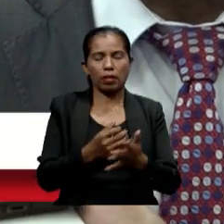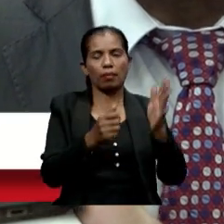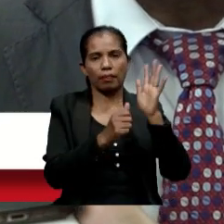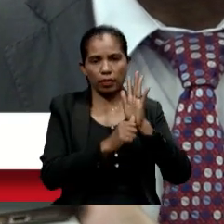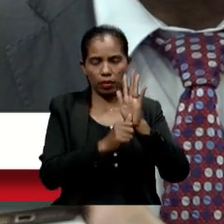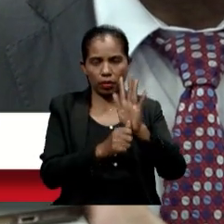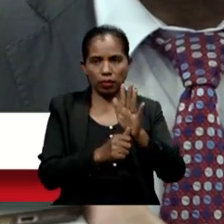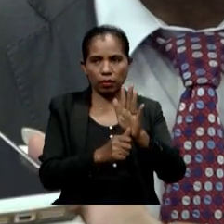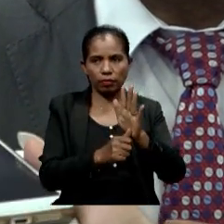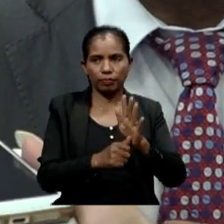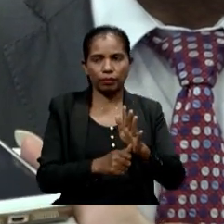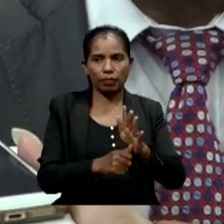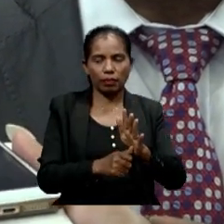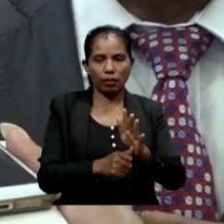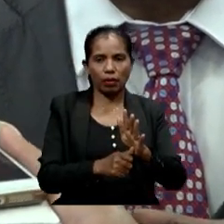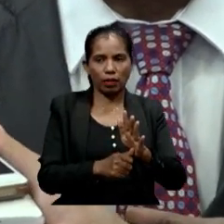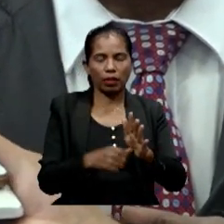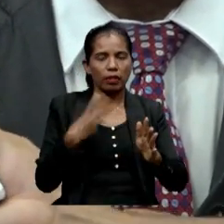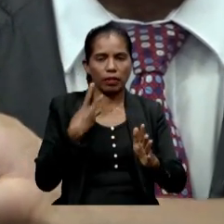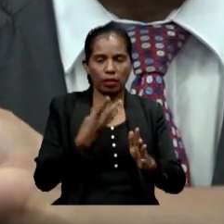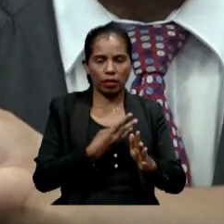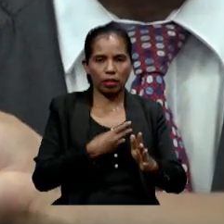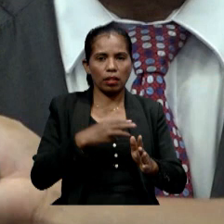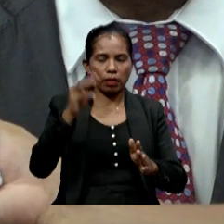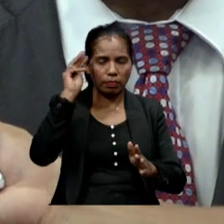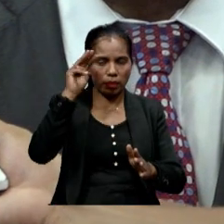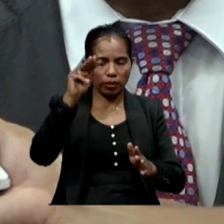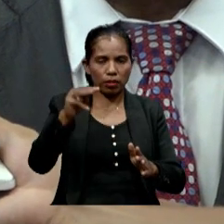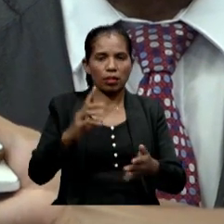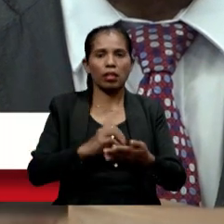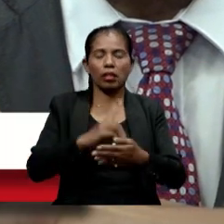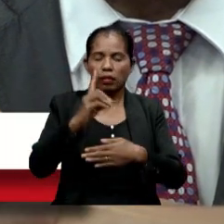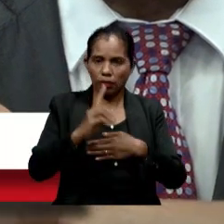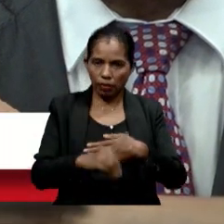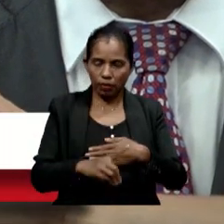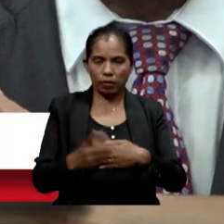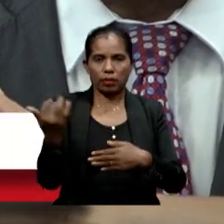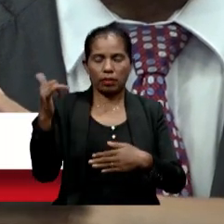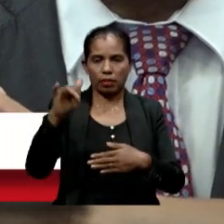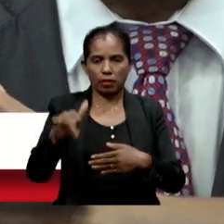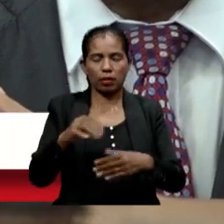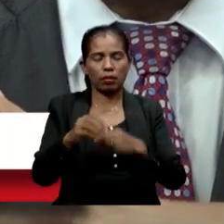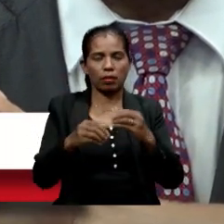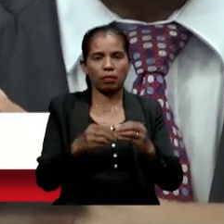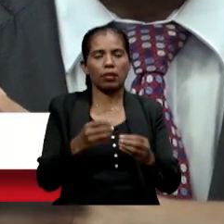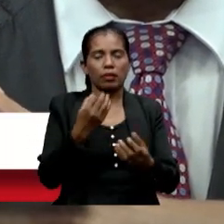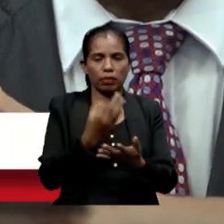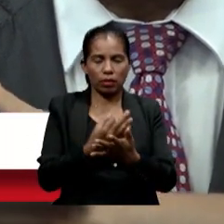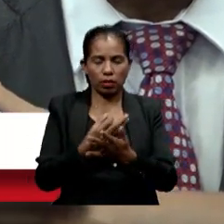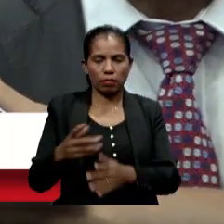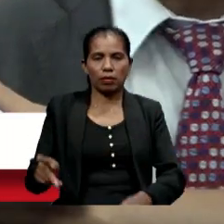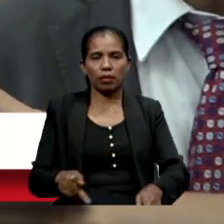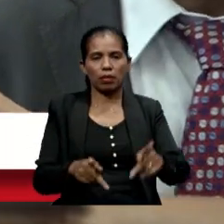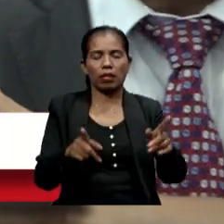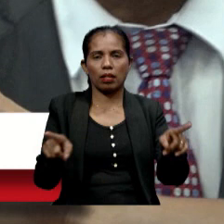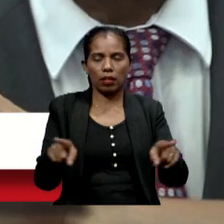a missão e tem o desenvolvimento e o setor de finanças públicas. A nessa reforma ser